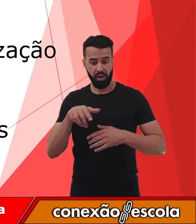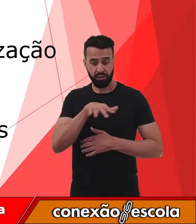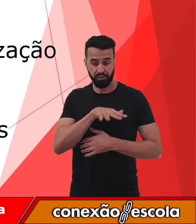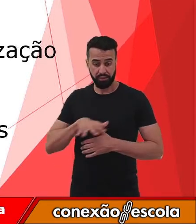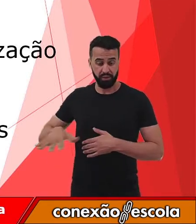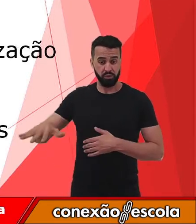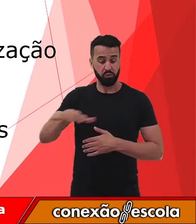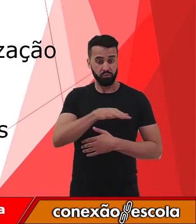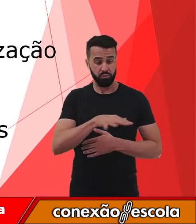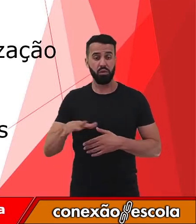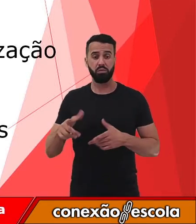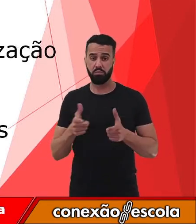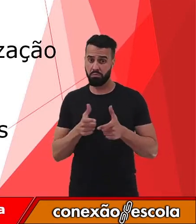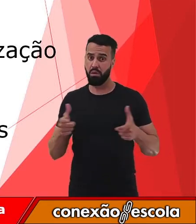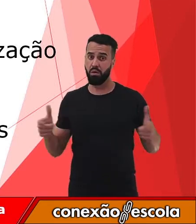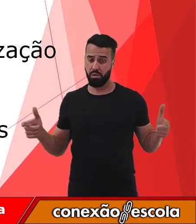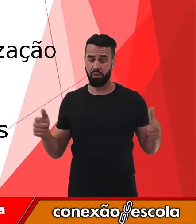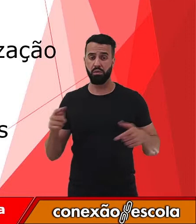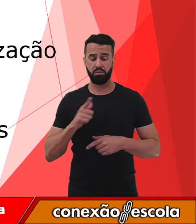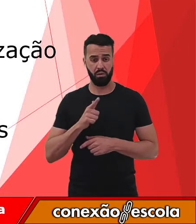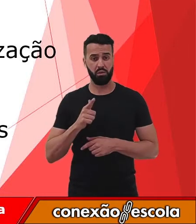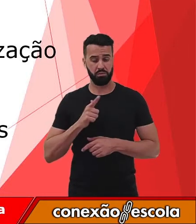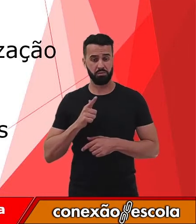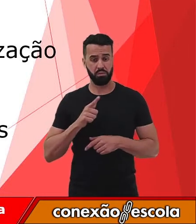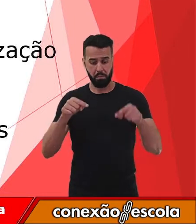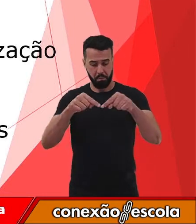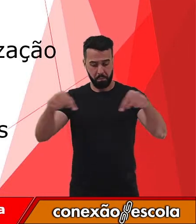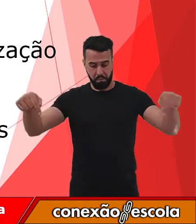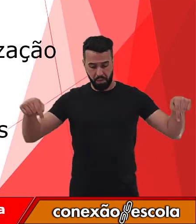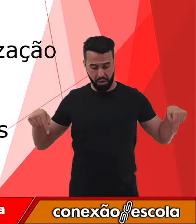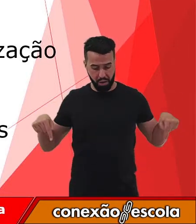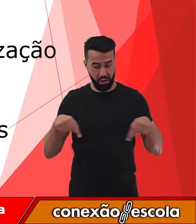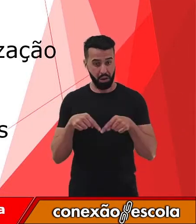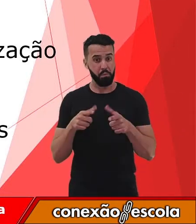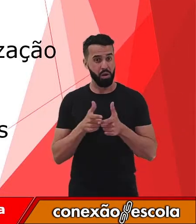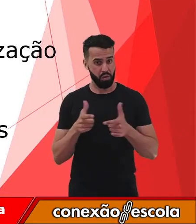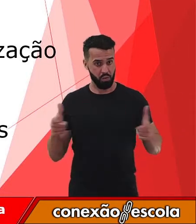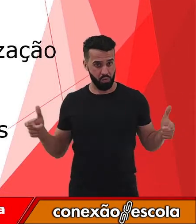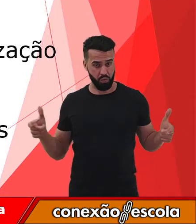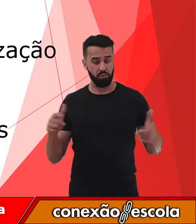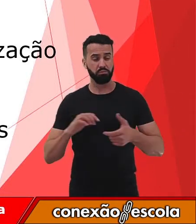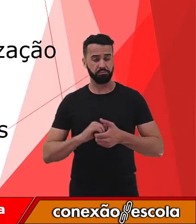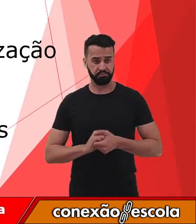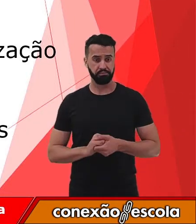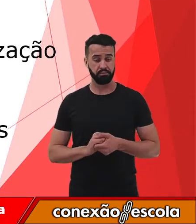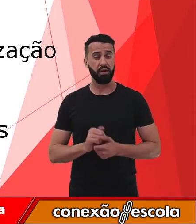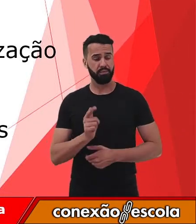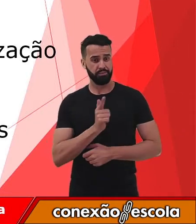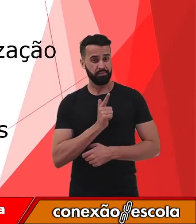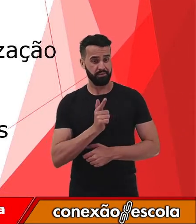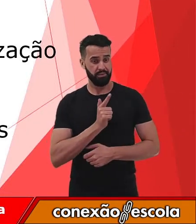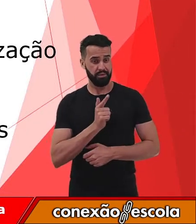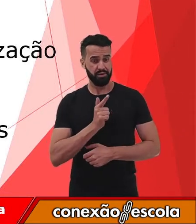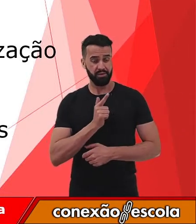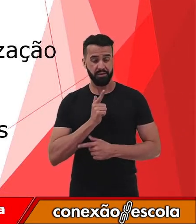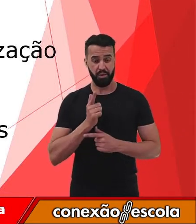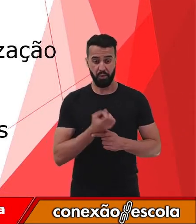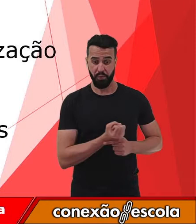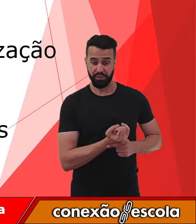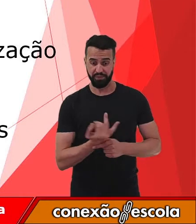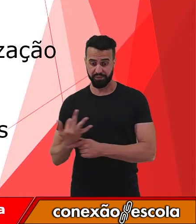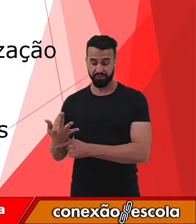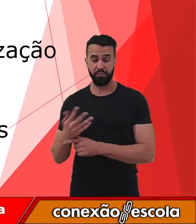ela é a quarta região brasileira em extensão territorial e mesmo assim tem aí o maior